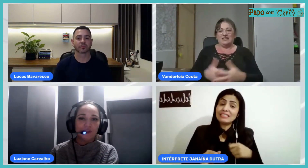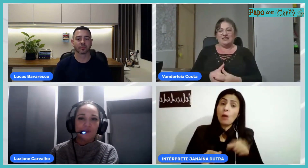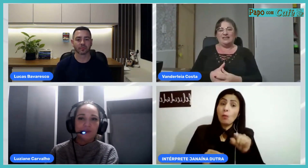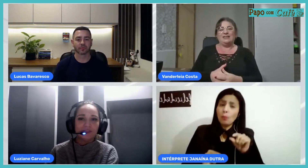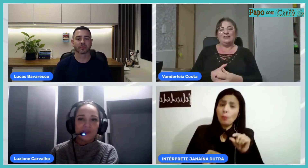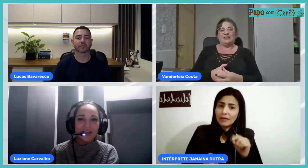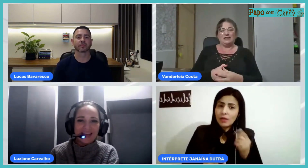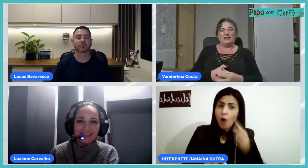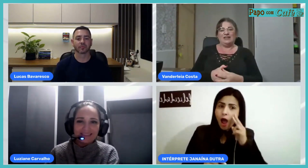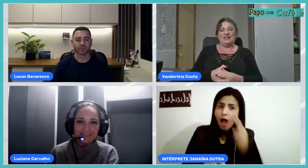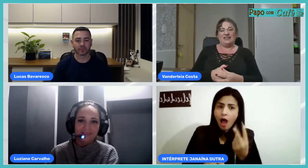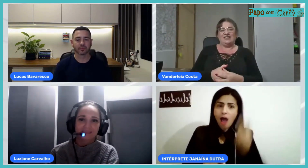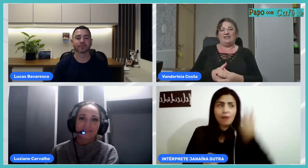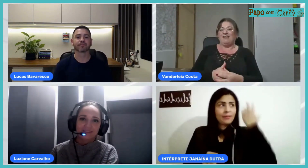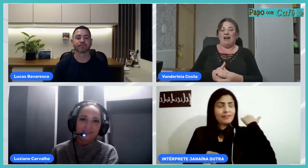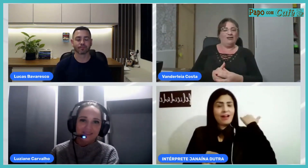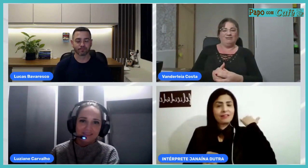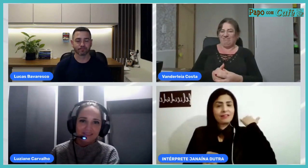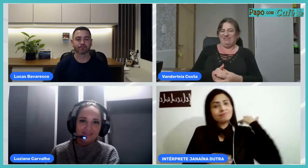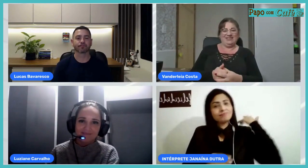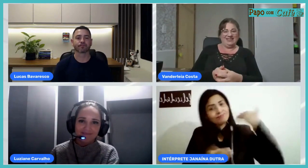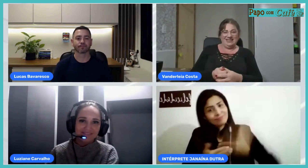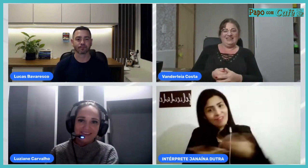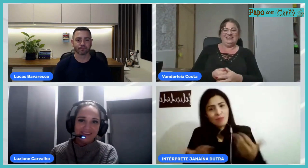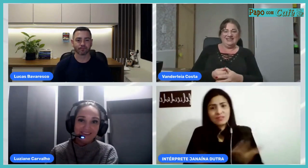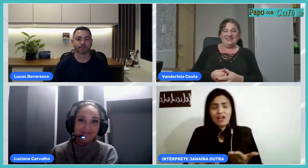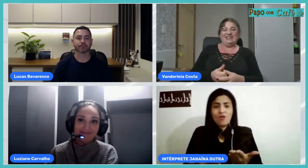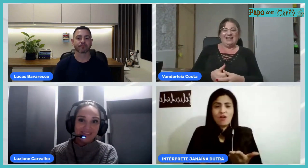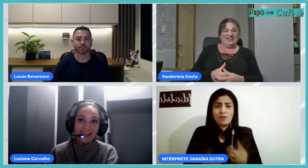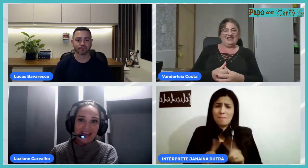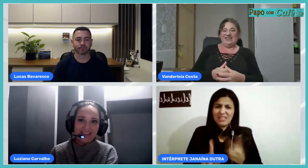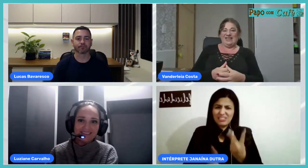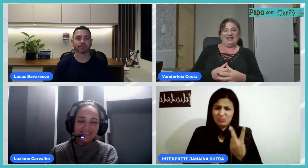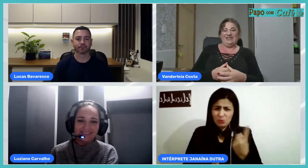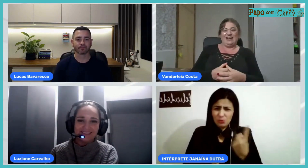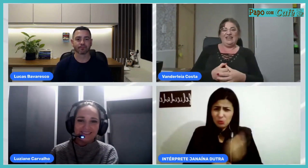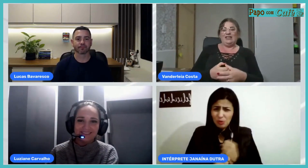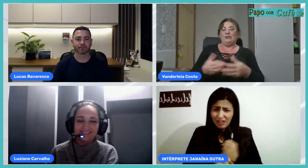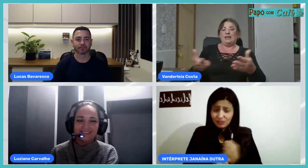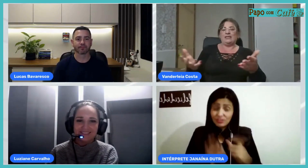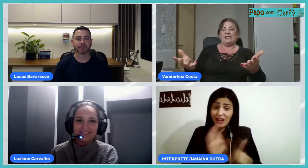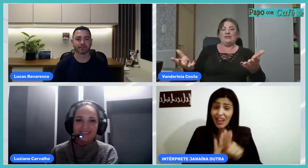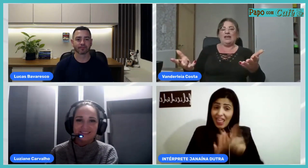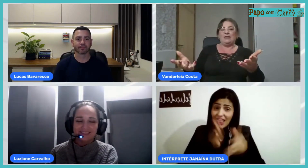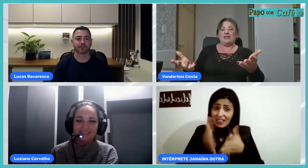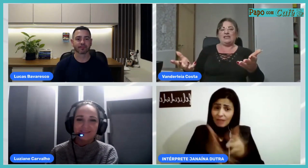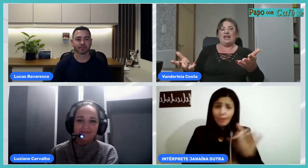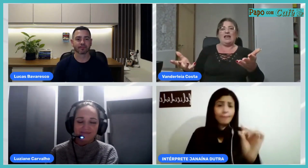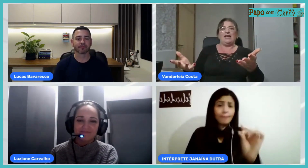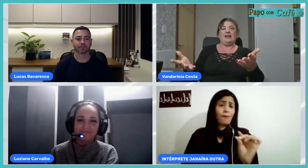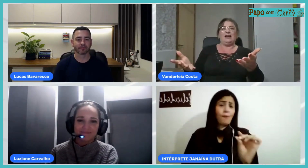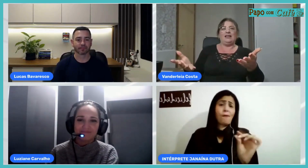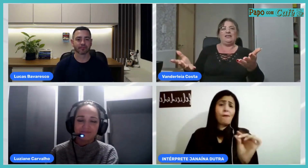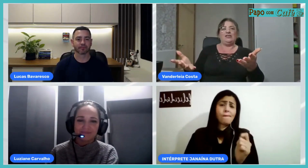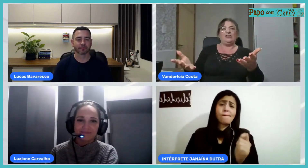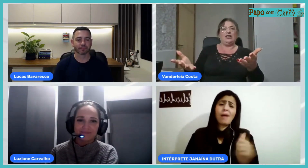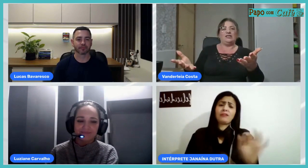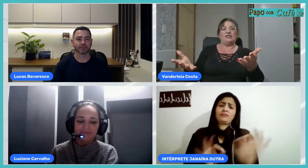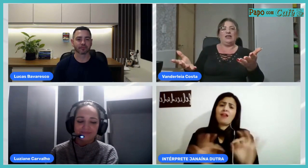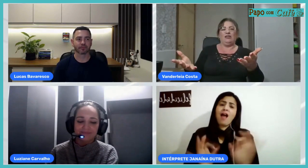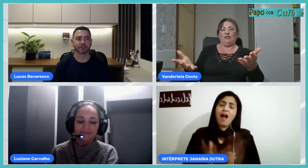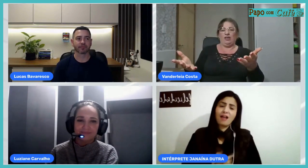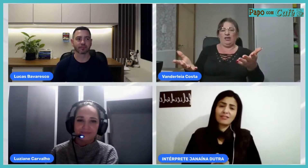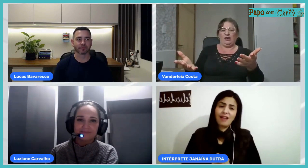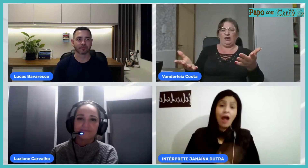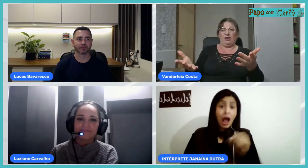pensar, 21 anos não é nada. Não. Né? Né? Não é. No Brasil, a Libras ela existe